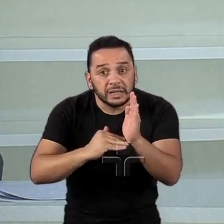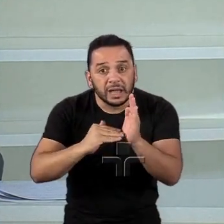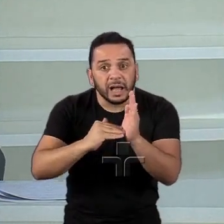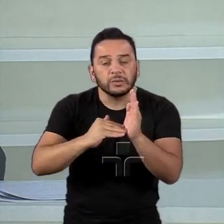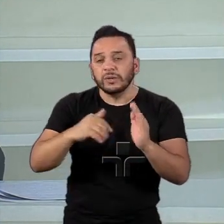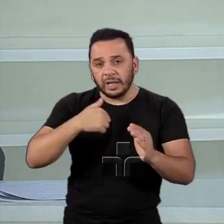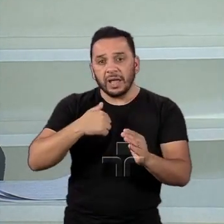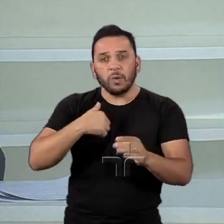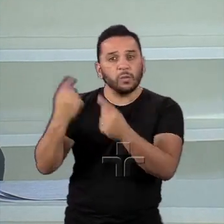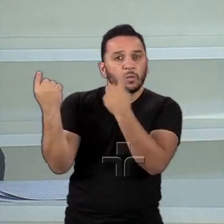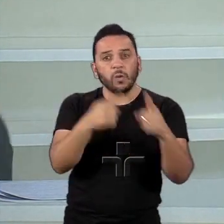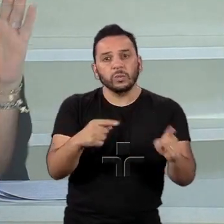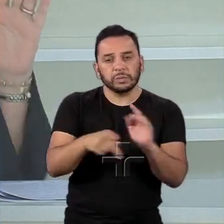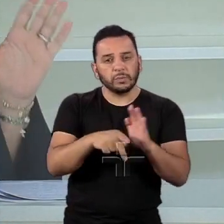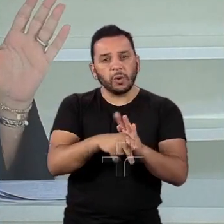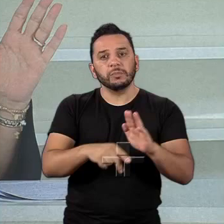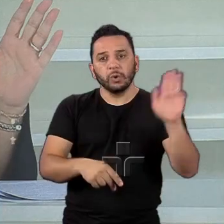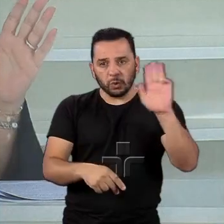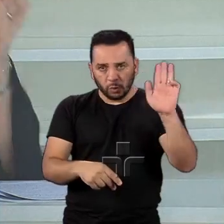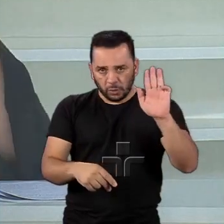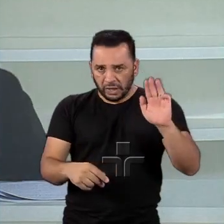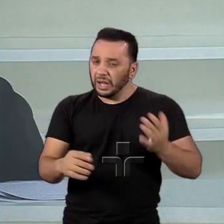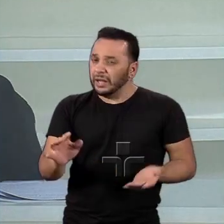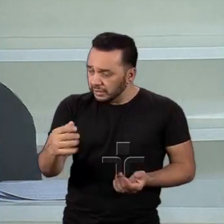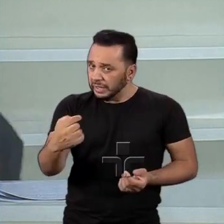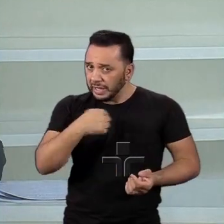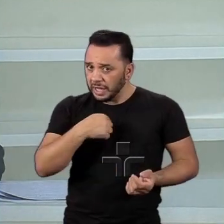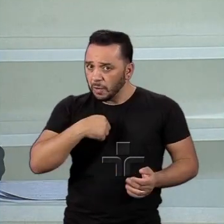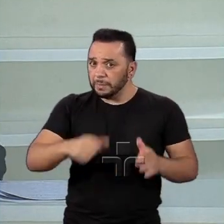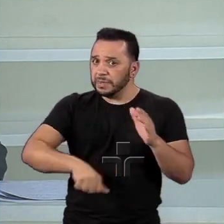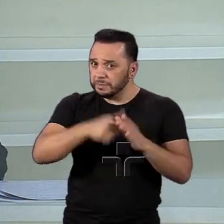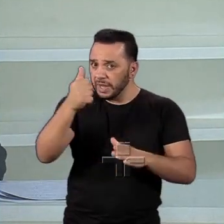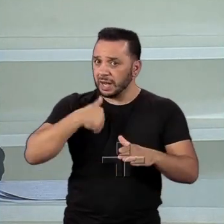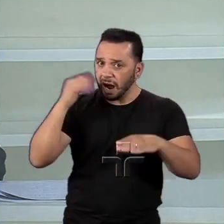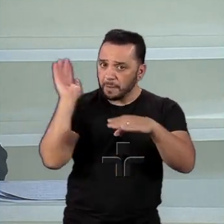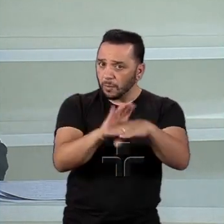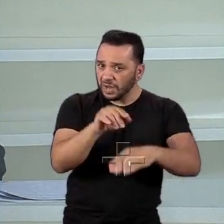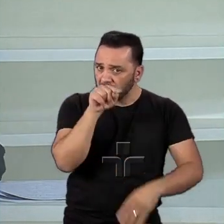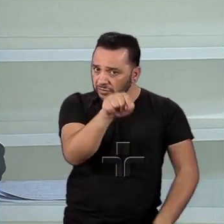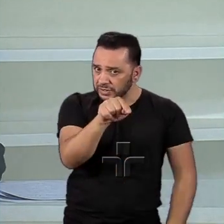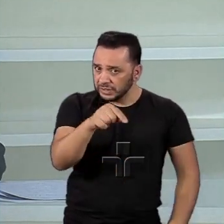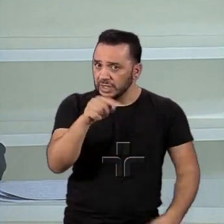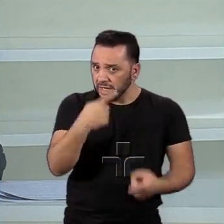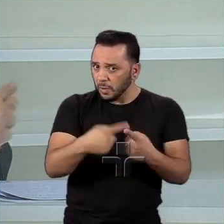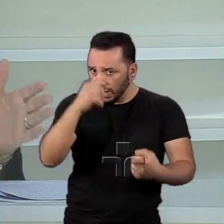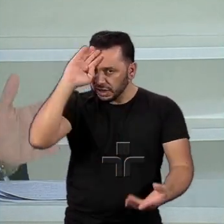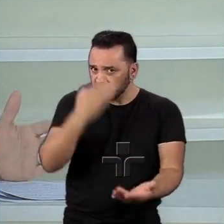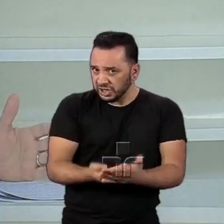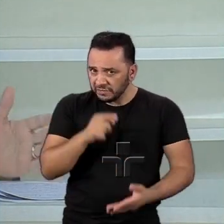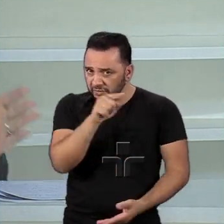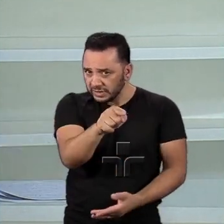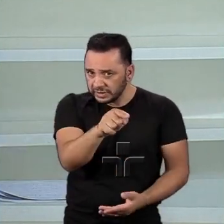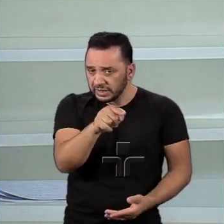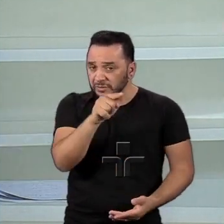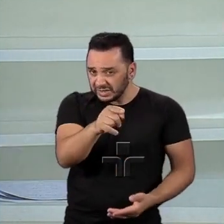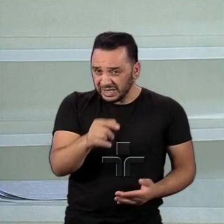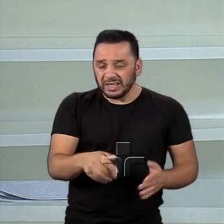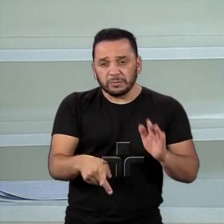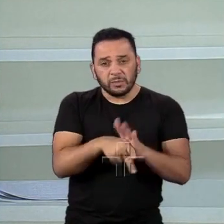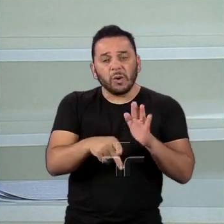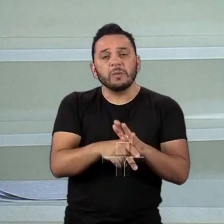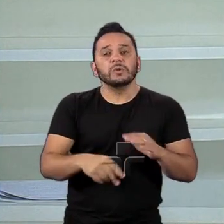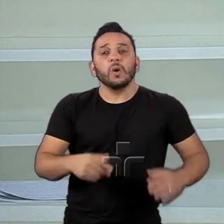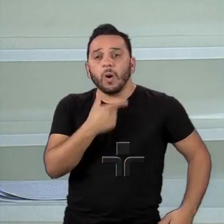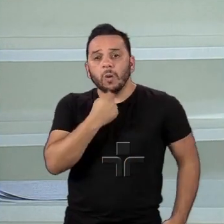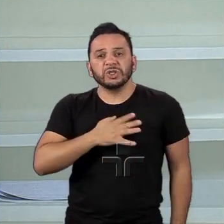presidente Lula. E eu fui a primeira a abrir campanha a seu favor, porque acreditava no senhor. Então, o senhor traz um general para o seu